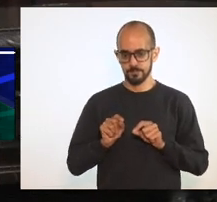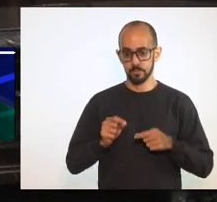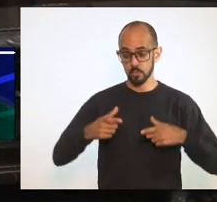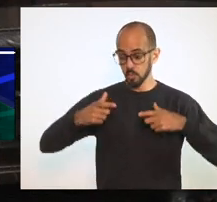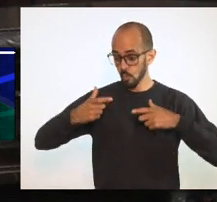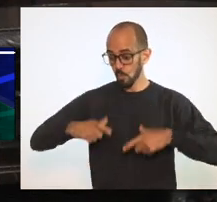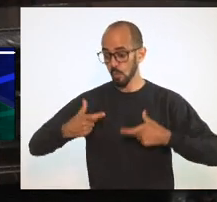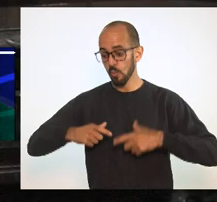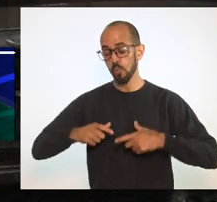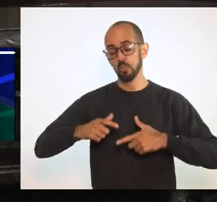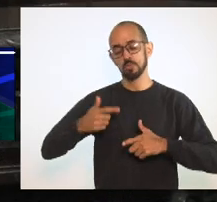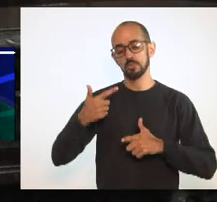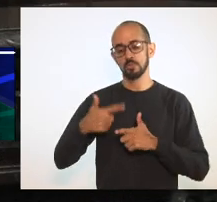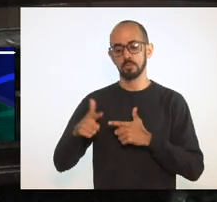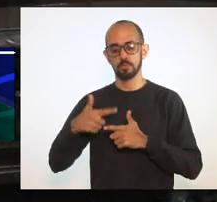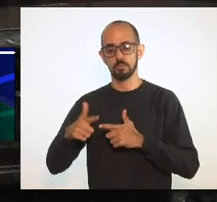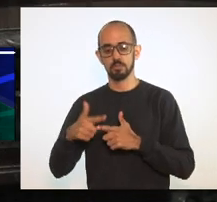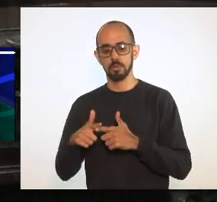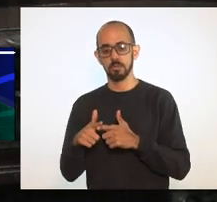aonde está o gargalo.